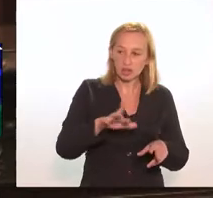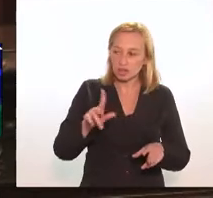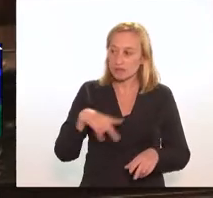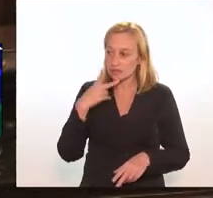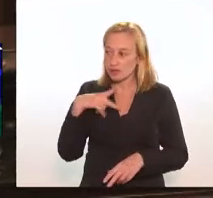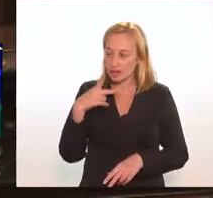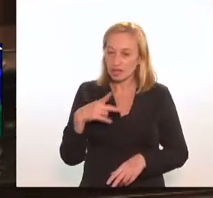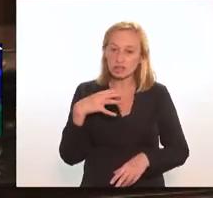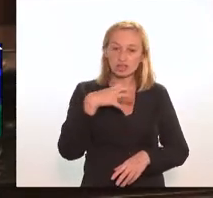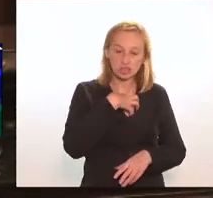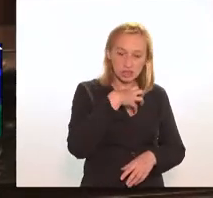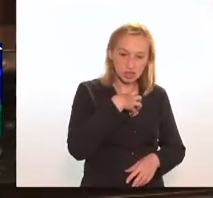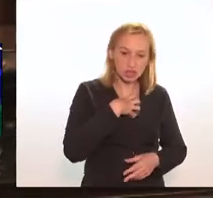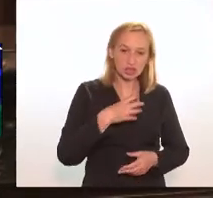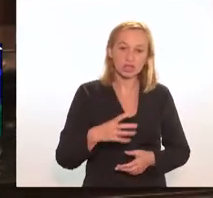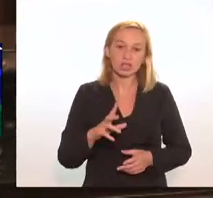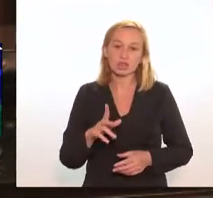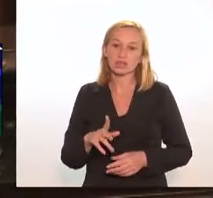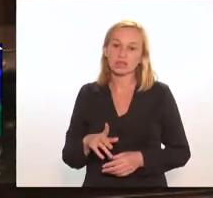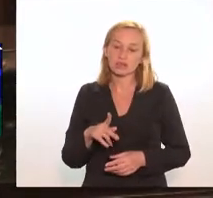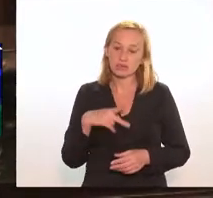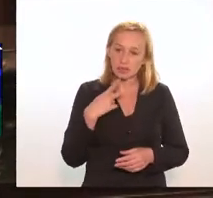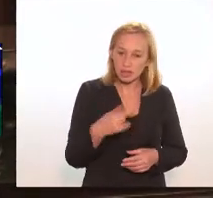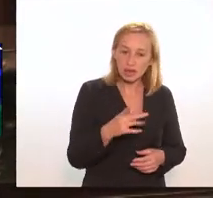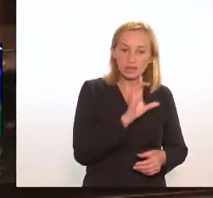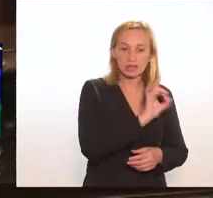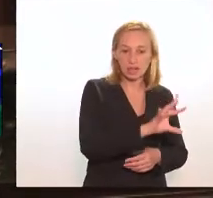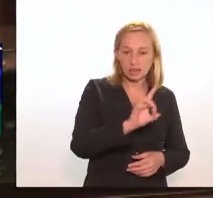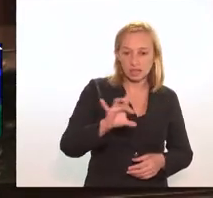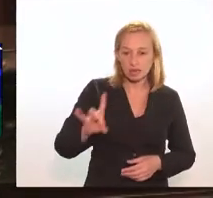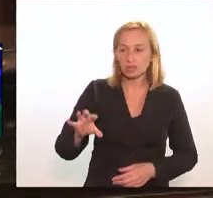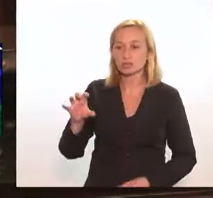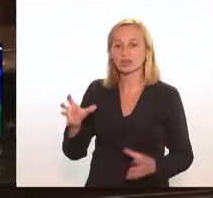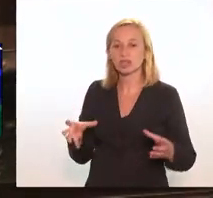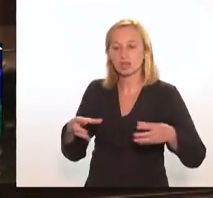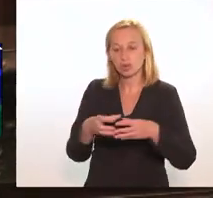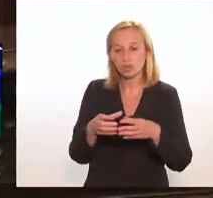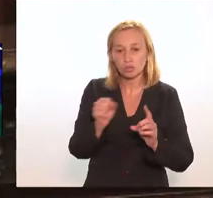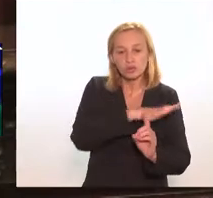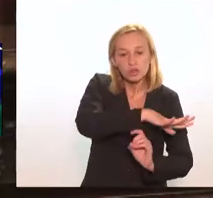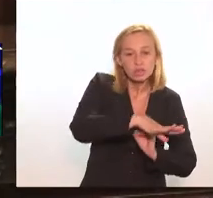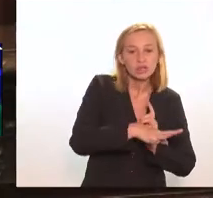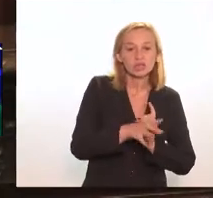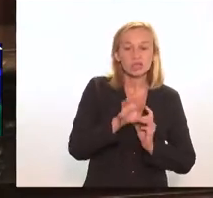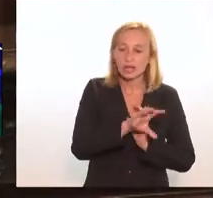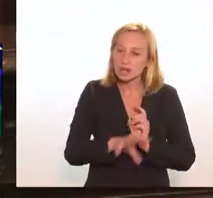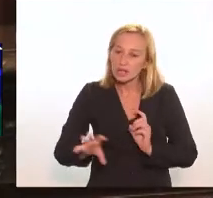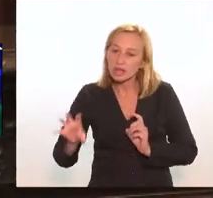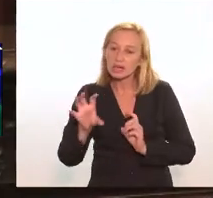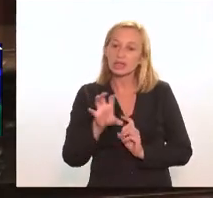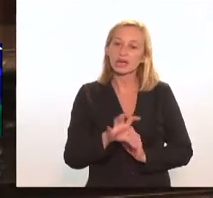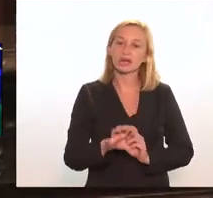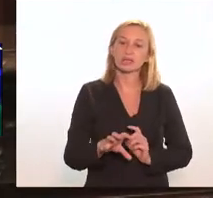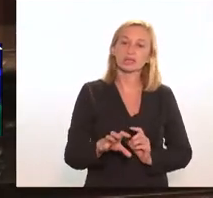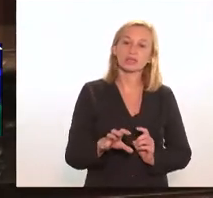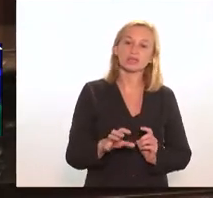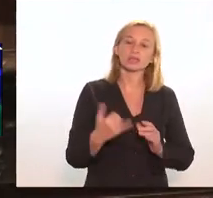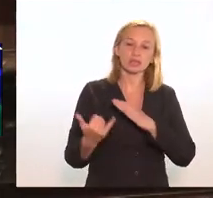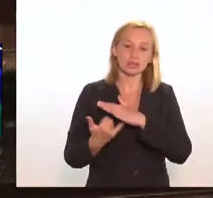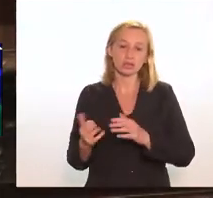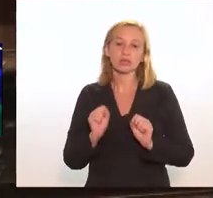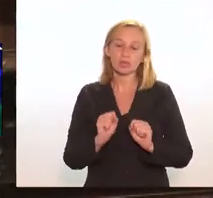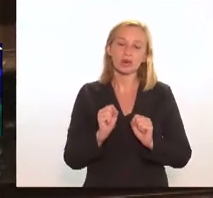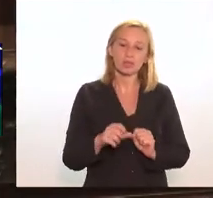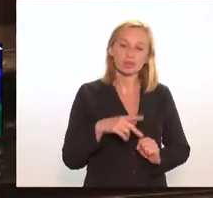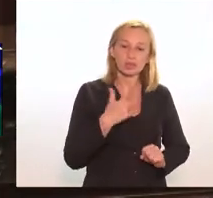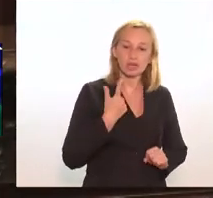de sentido, à diversidade de abordagem que cada um, cada grupo social, cada região, cada instituição pode dar a essa